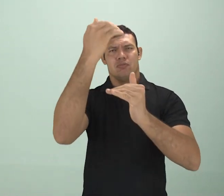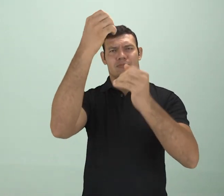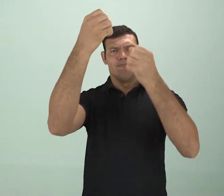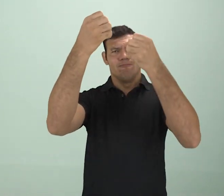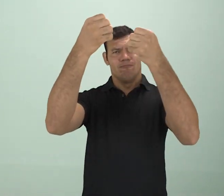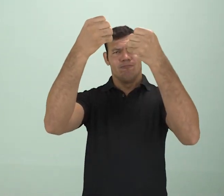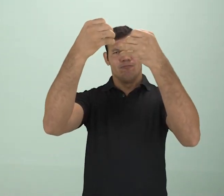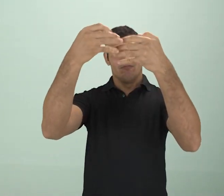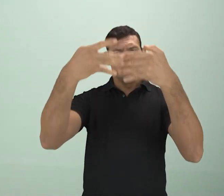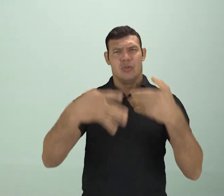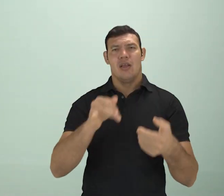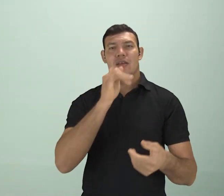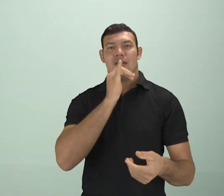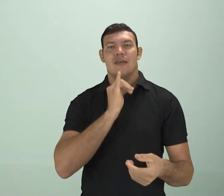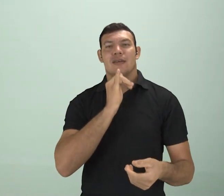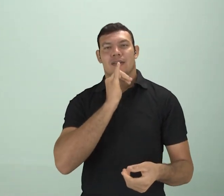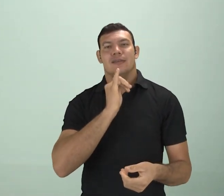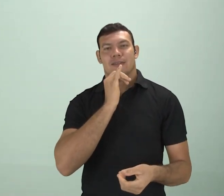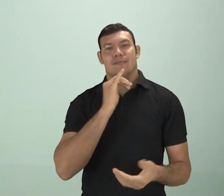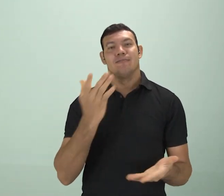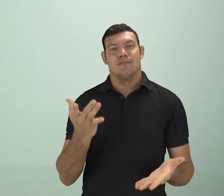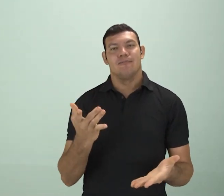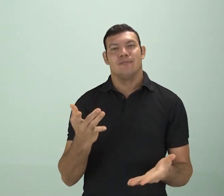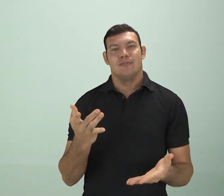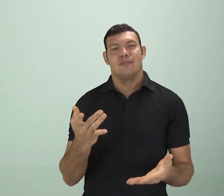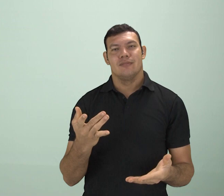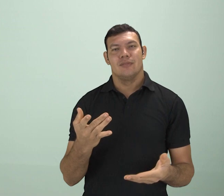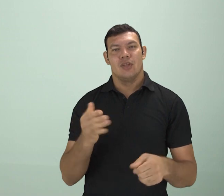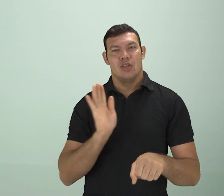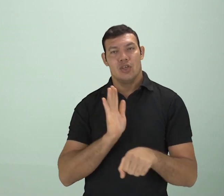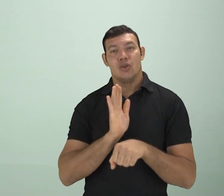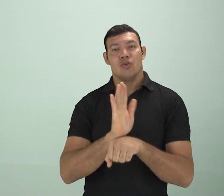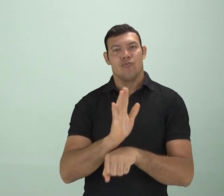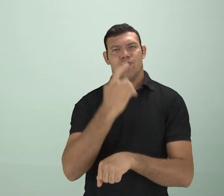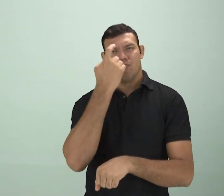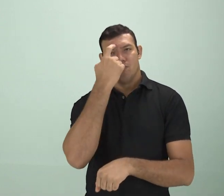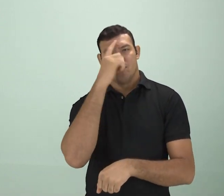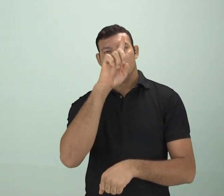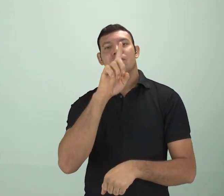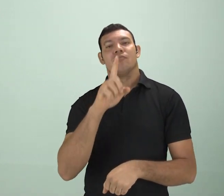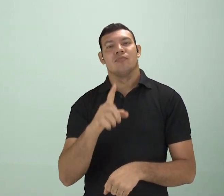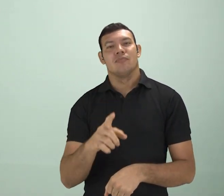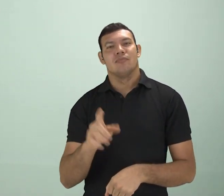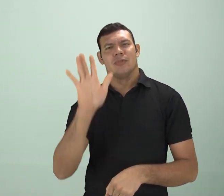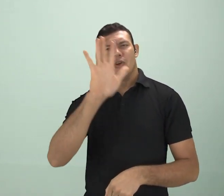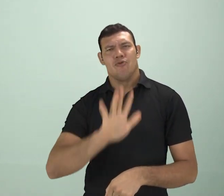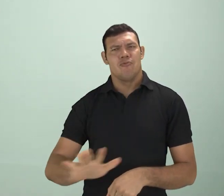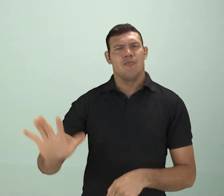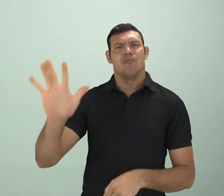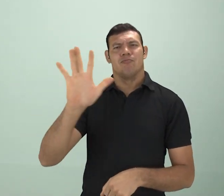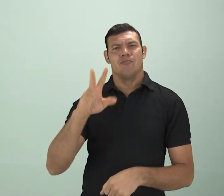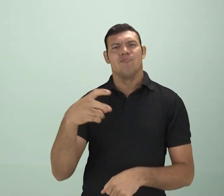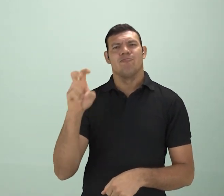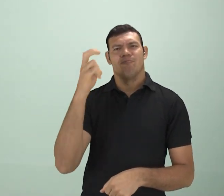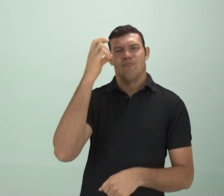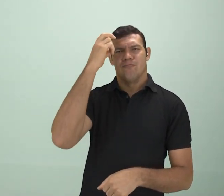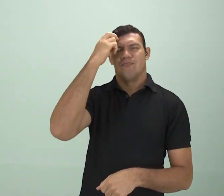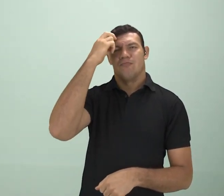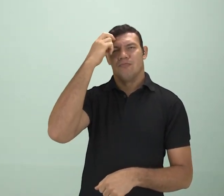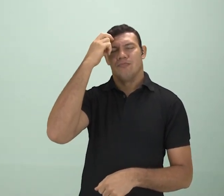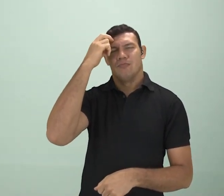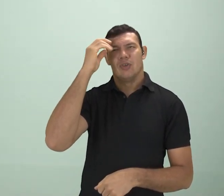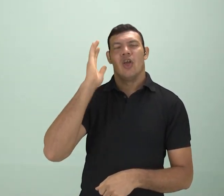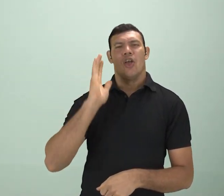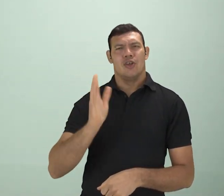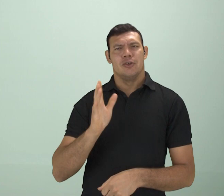um exemplo que justifique essa ideia. É importante que esse exemplo seja de conhecimento geral, que a maioria das pessoas já tenha ouvido